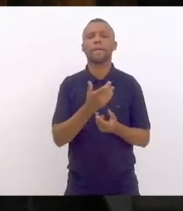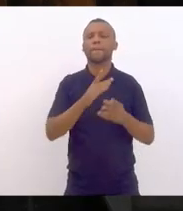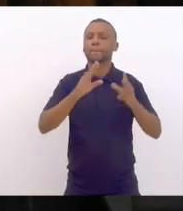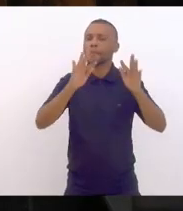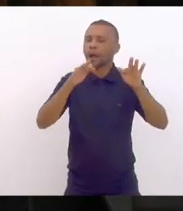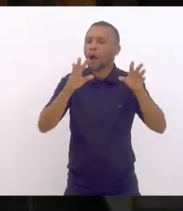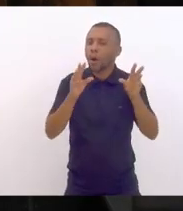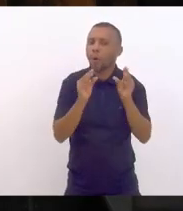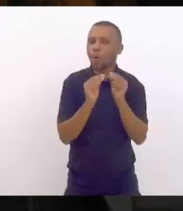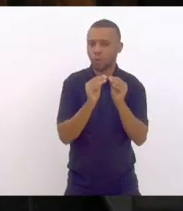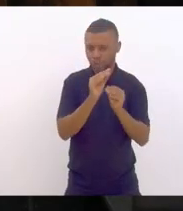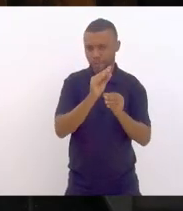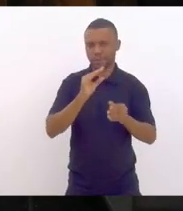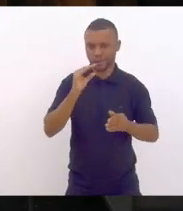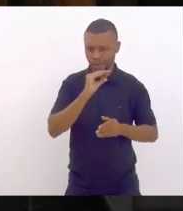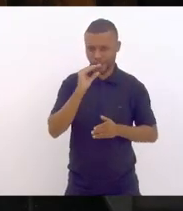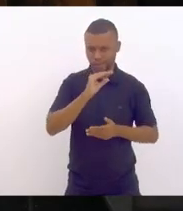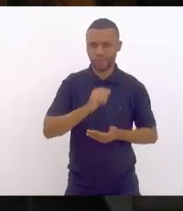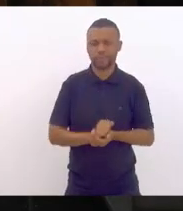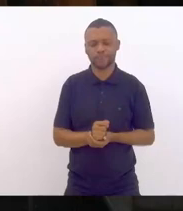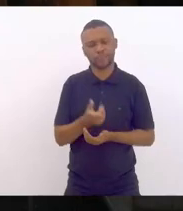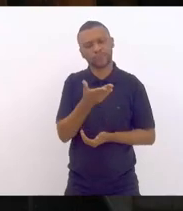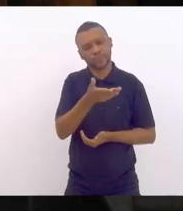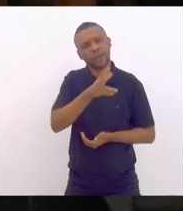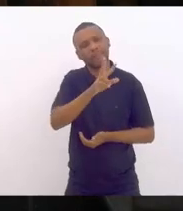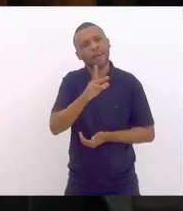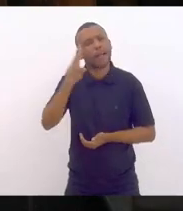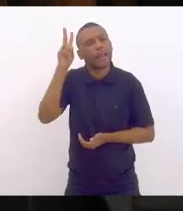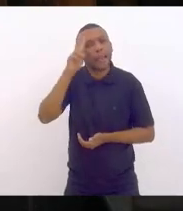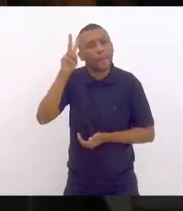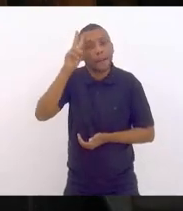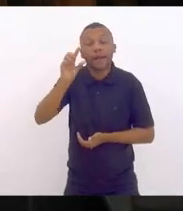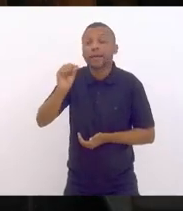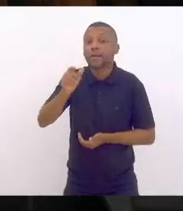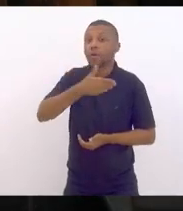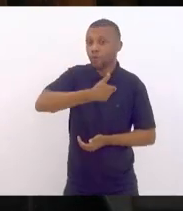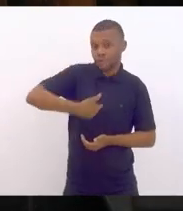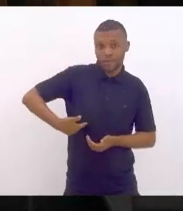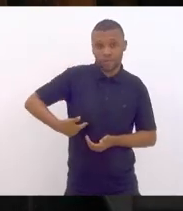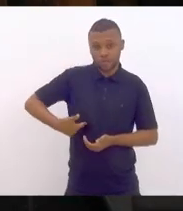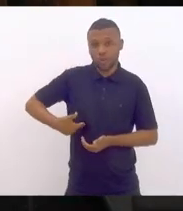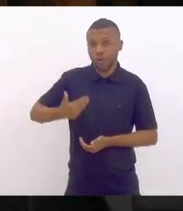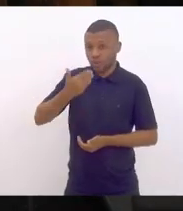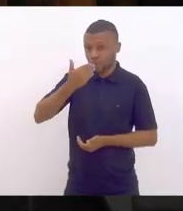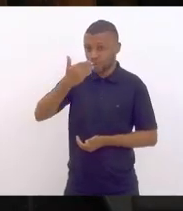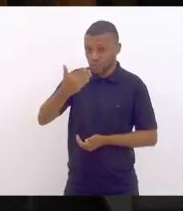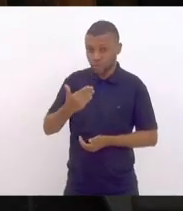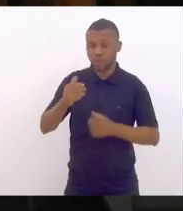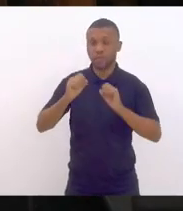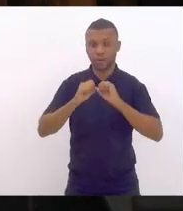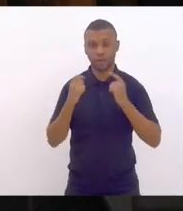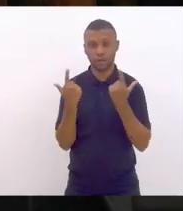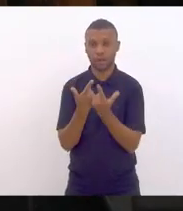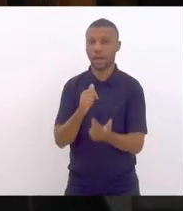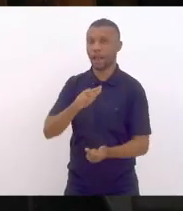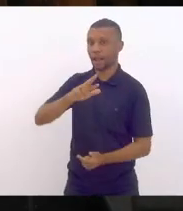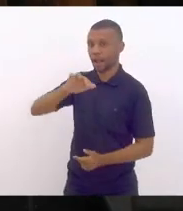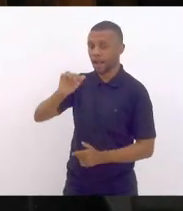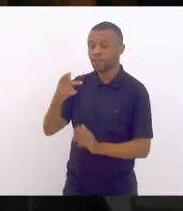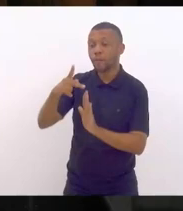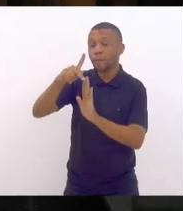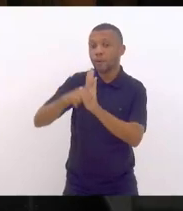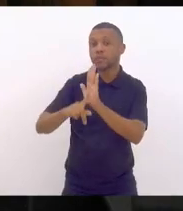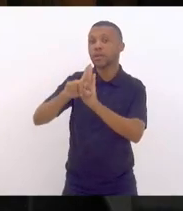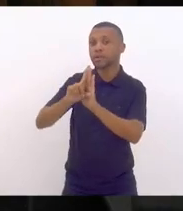o senhor há de lembrar que o governador mandou para sua casa um projeto de